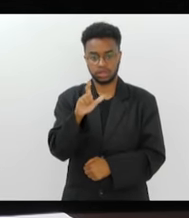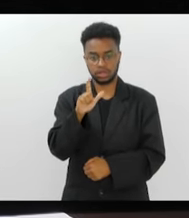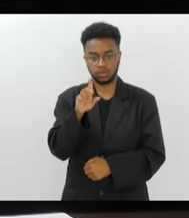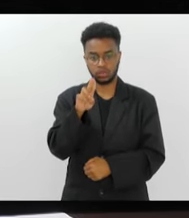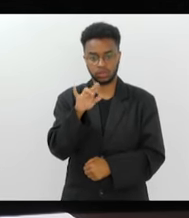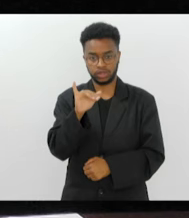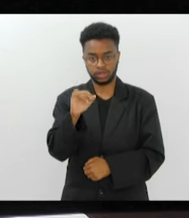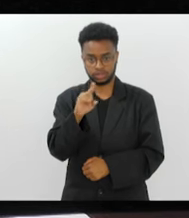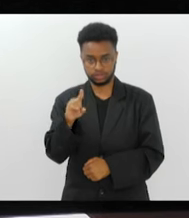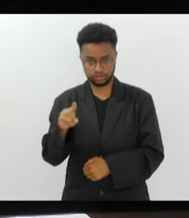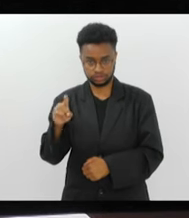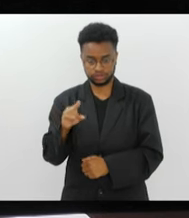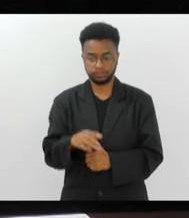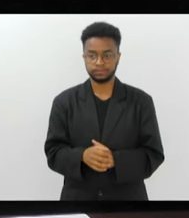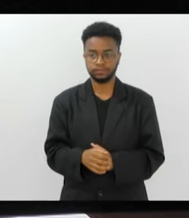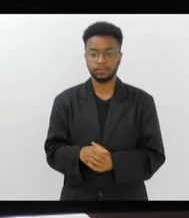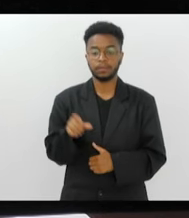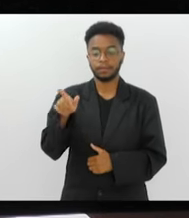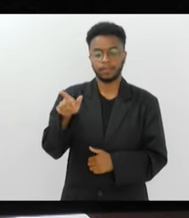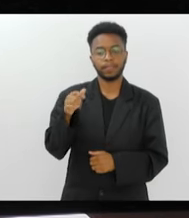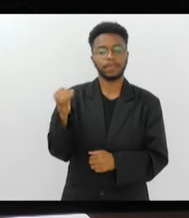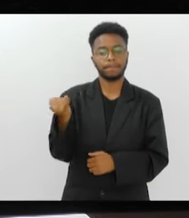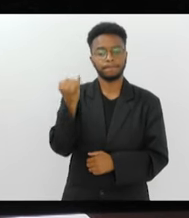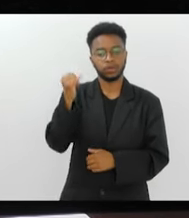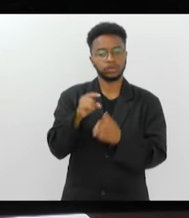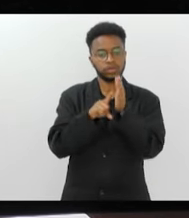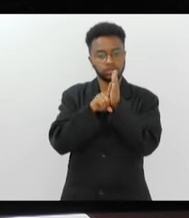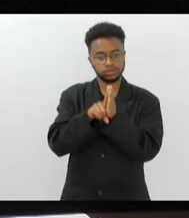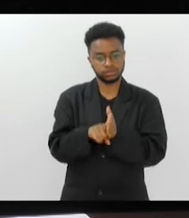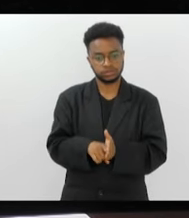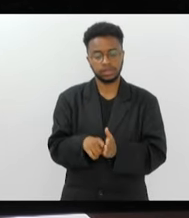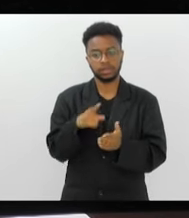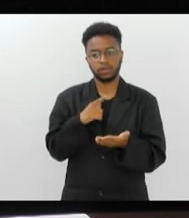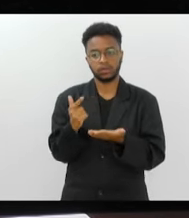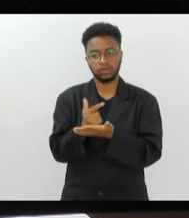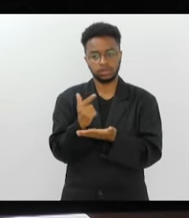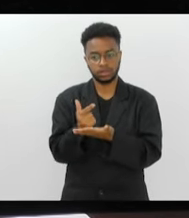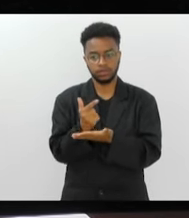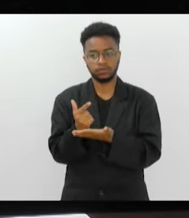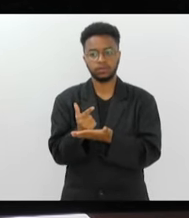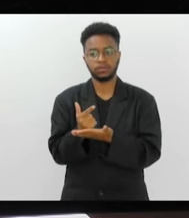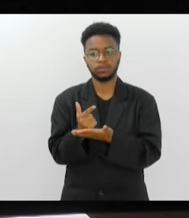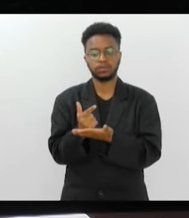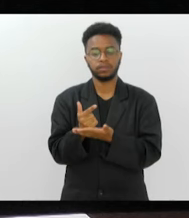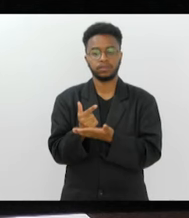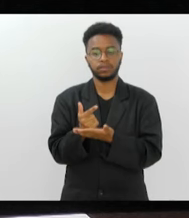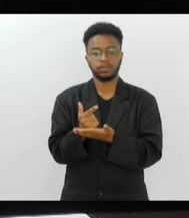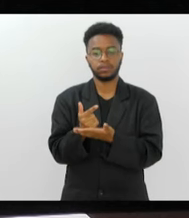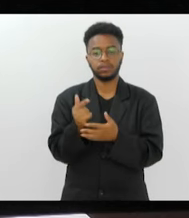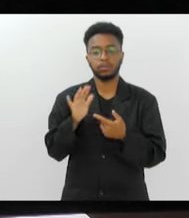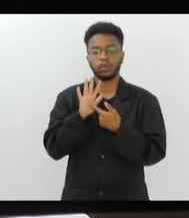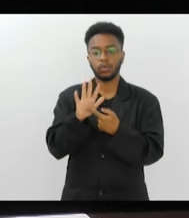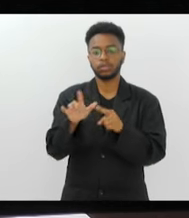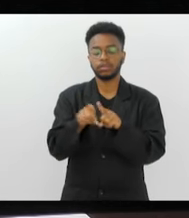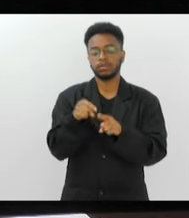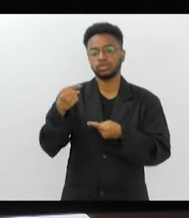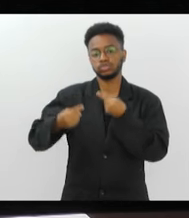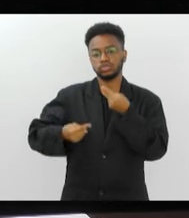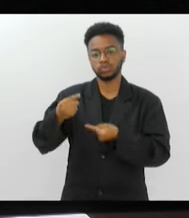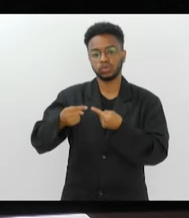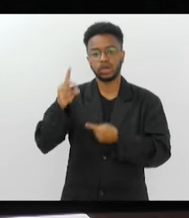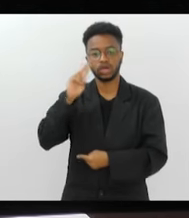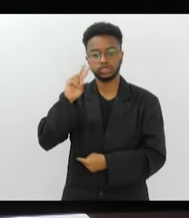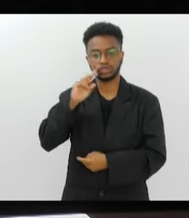que é um importante pesquisador, que tem um livro que trata e discute a história